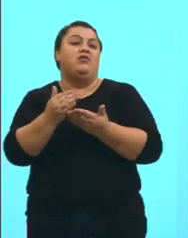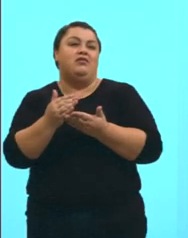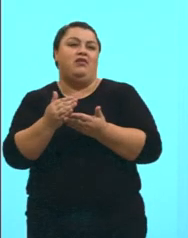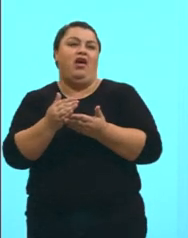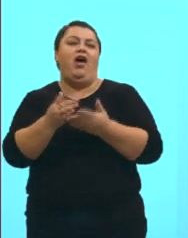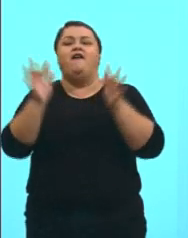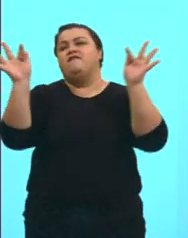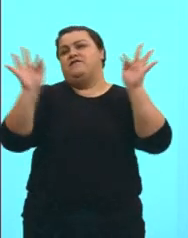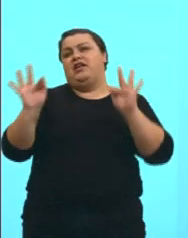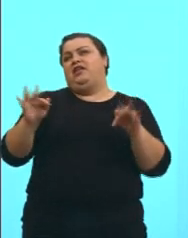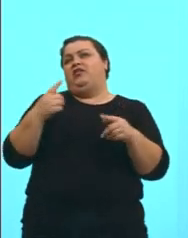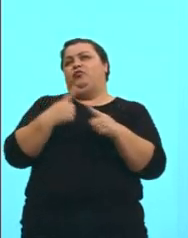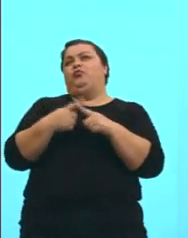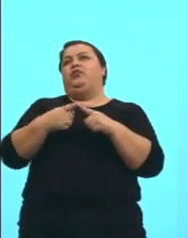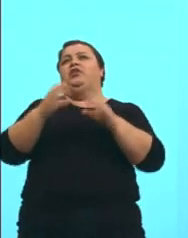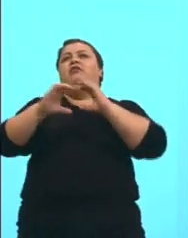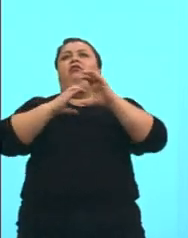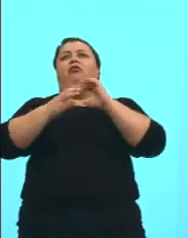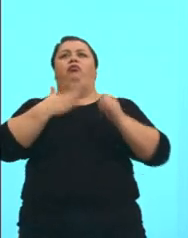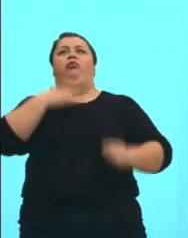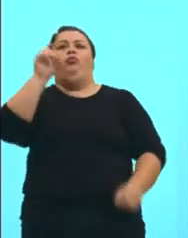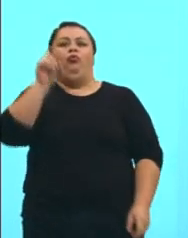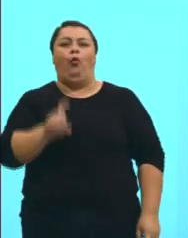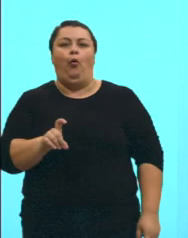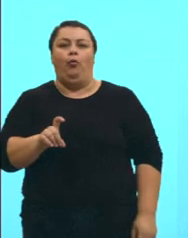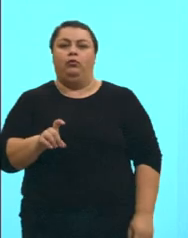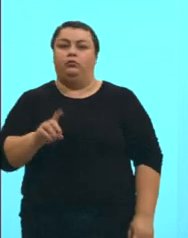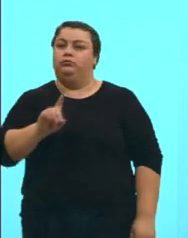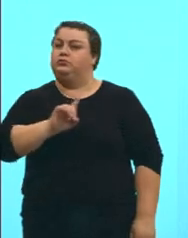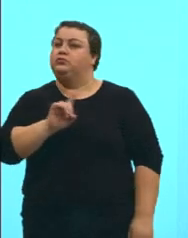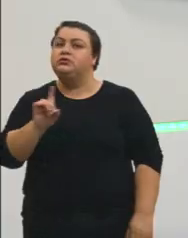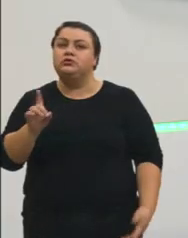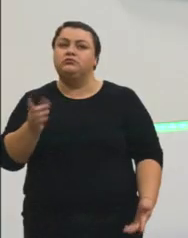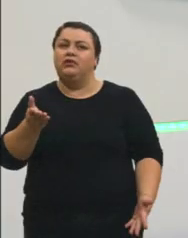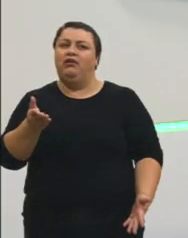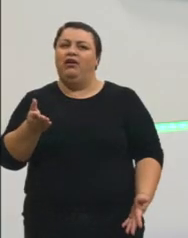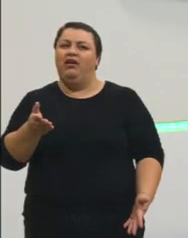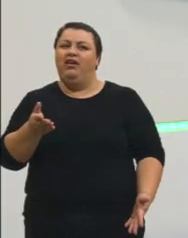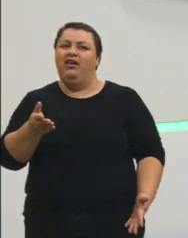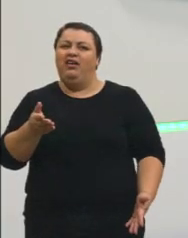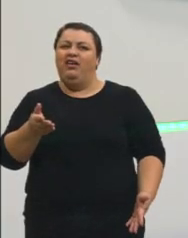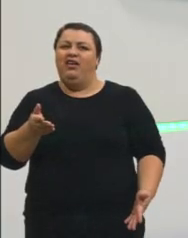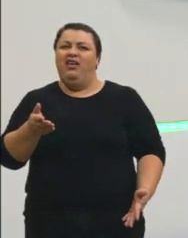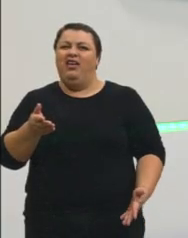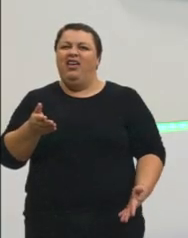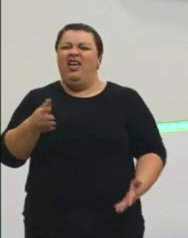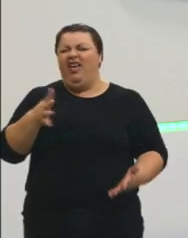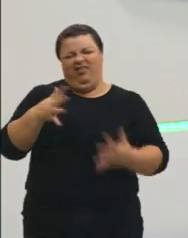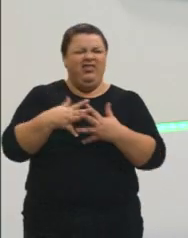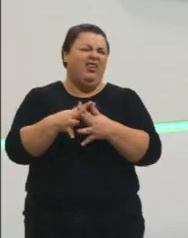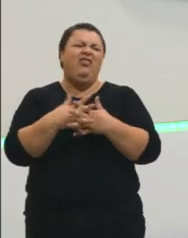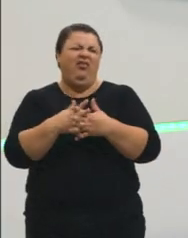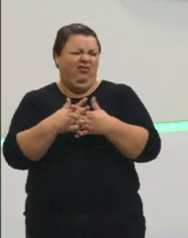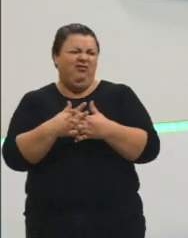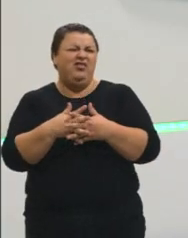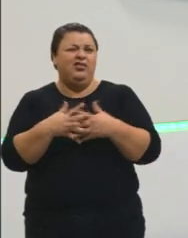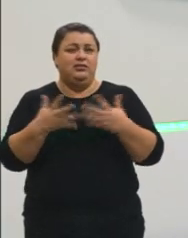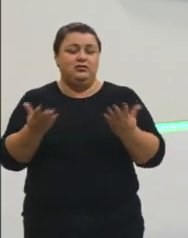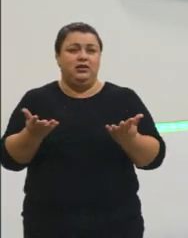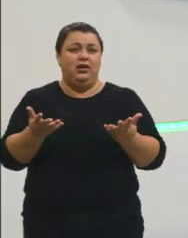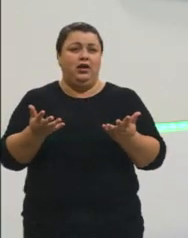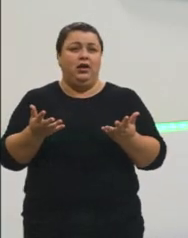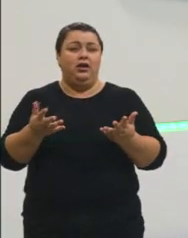feliz porque canto eu sou sabe é até nesse caso até fica confuso na